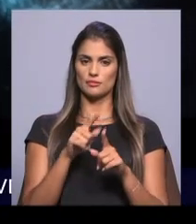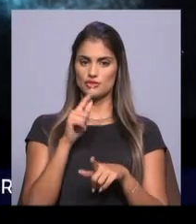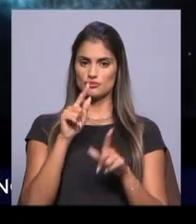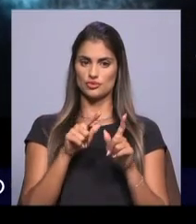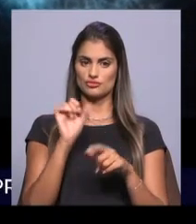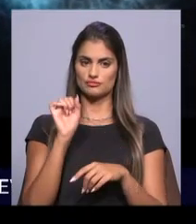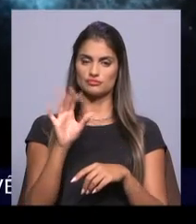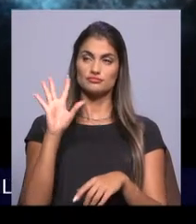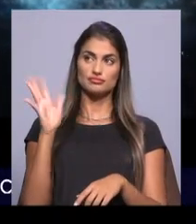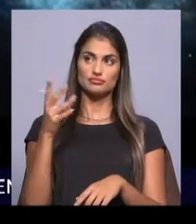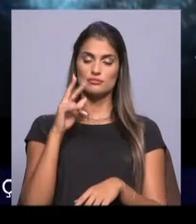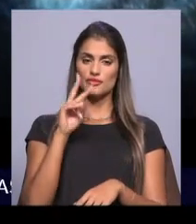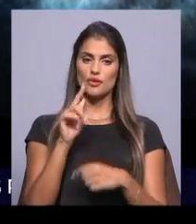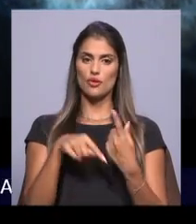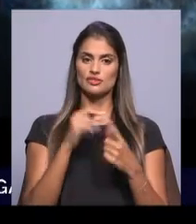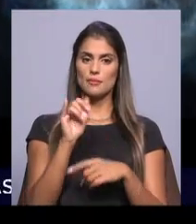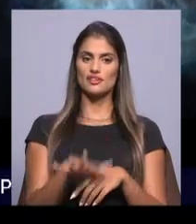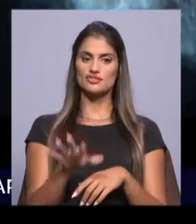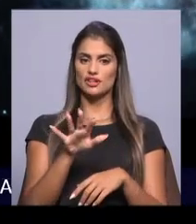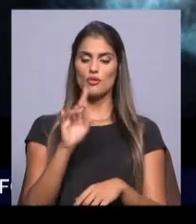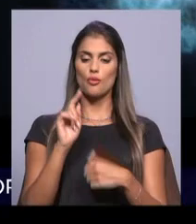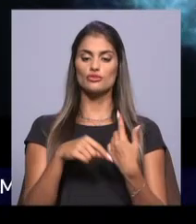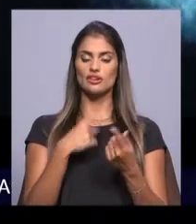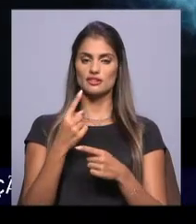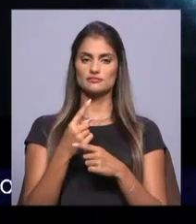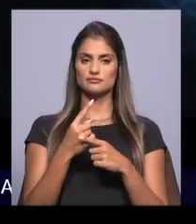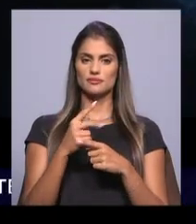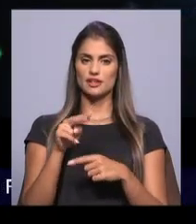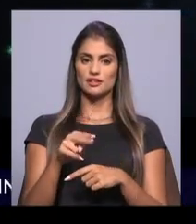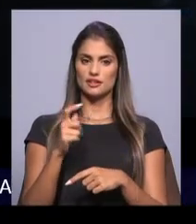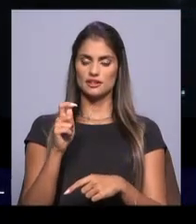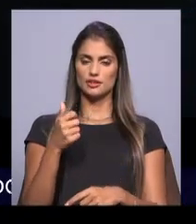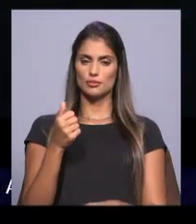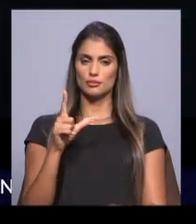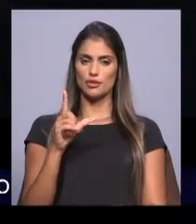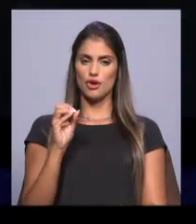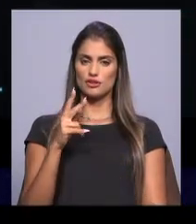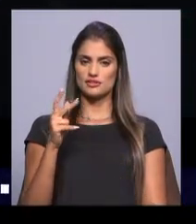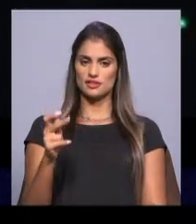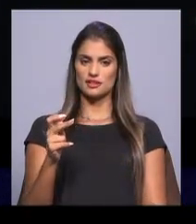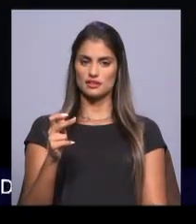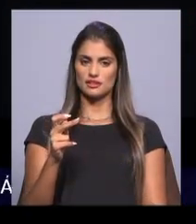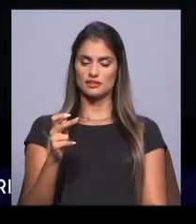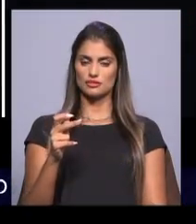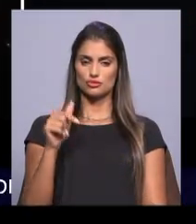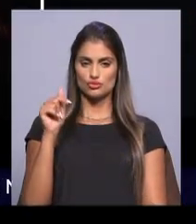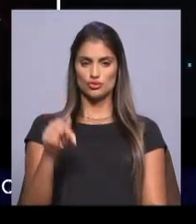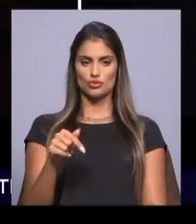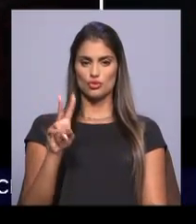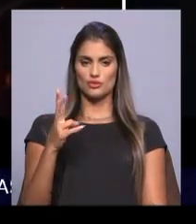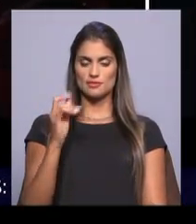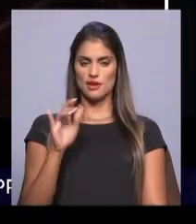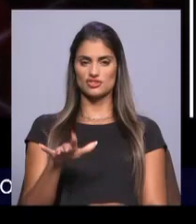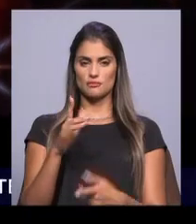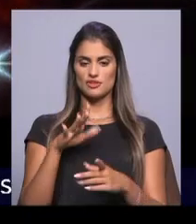E já estamos a ver uma outra imagem, que é a nebulosa do Anel do Sul. São duas imagens que nós vamos aqui a ver, mas são exatamente